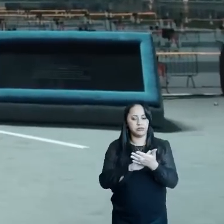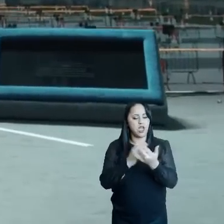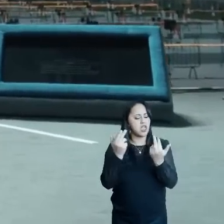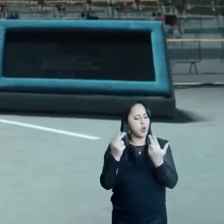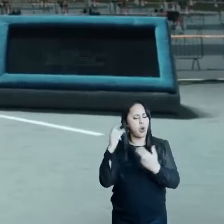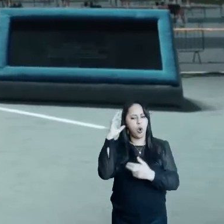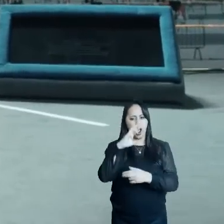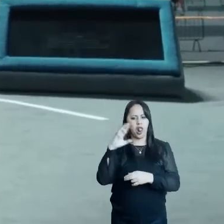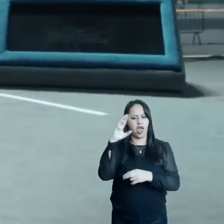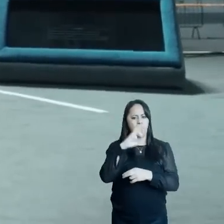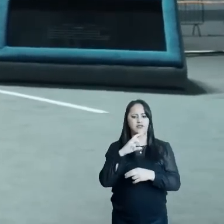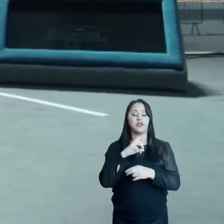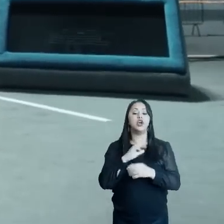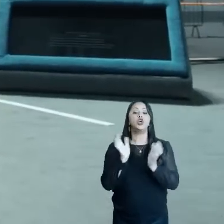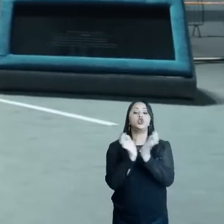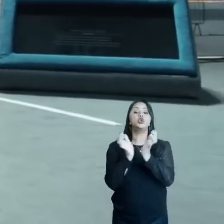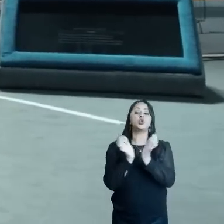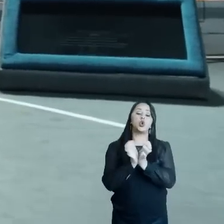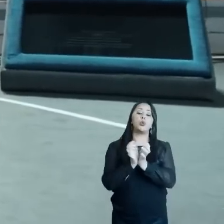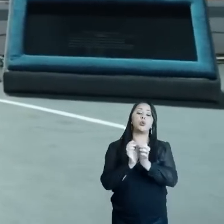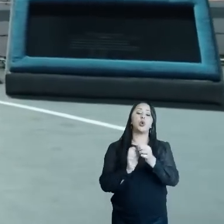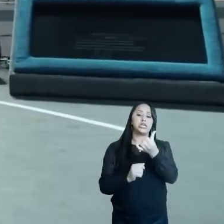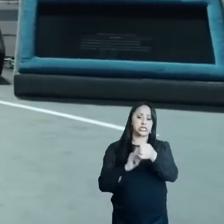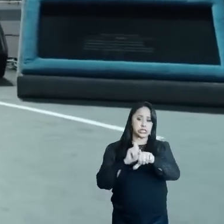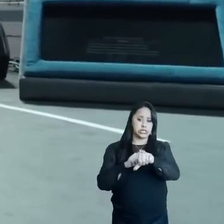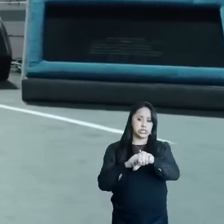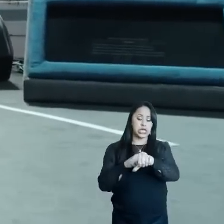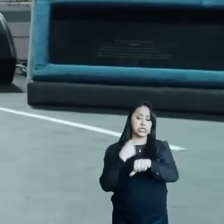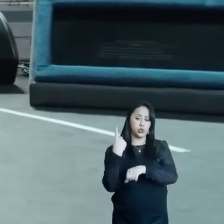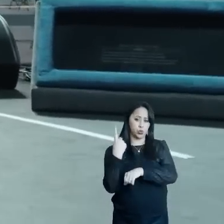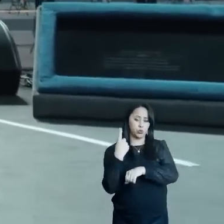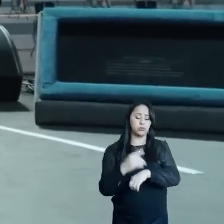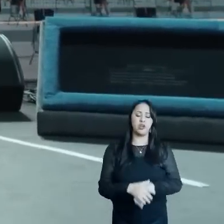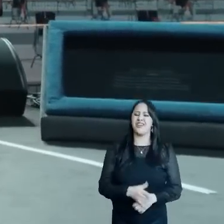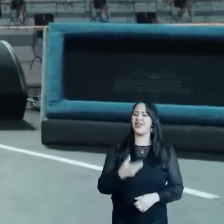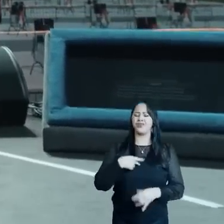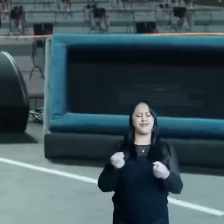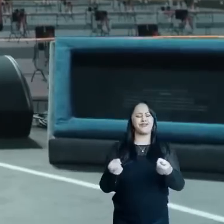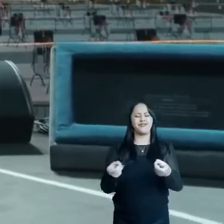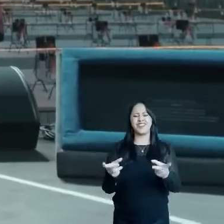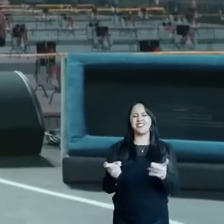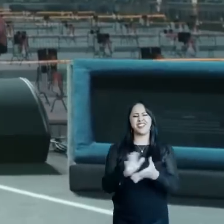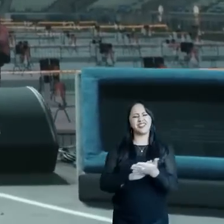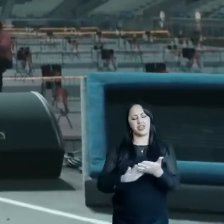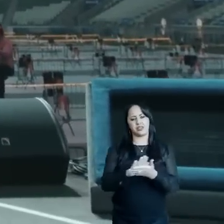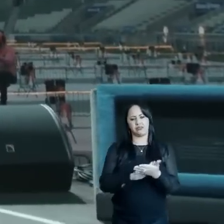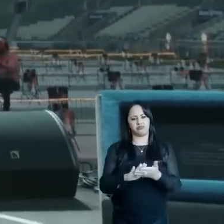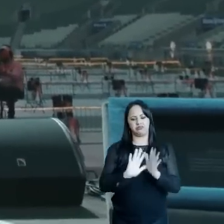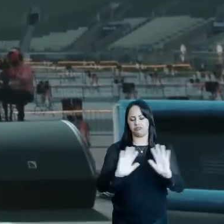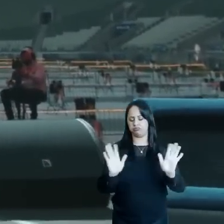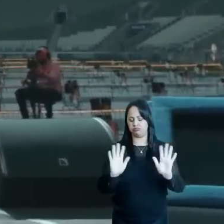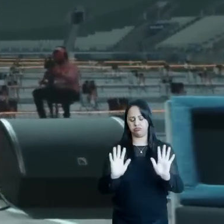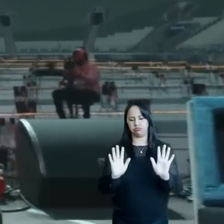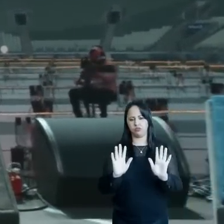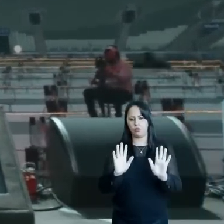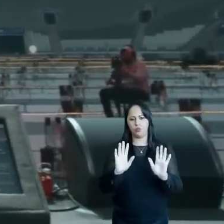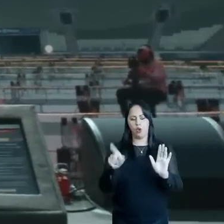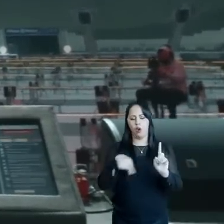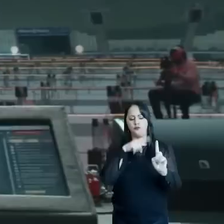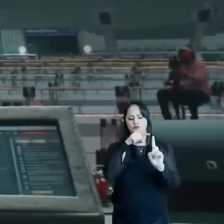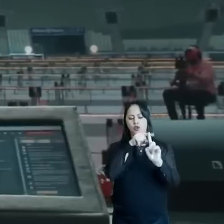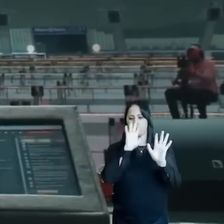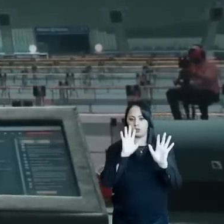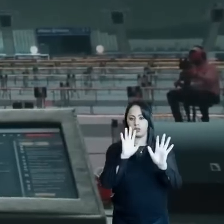live do nosso clube 6 e 1, todo mundo sabe. Não estou aqui com o objetivo de vender nada para ninguém, não é nesse o nosso foco. Nós estamos aqui